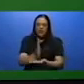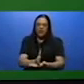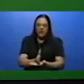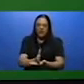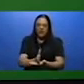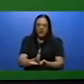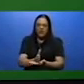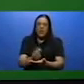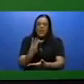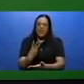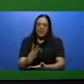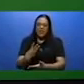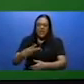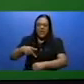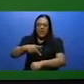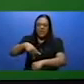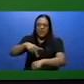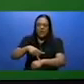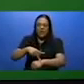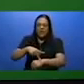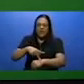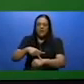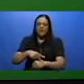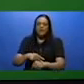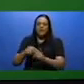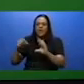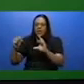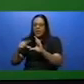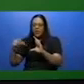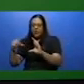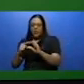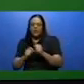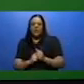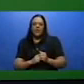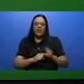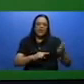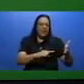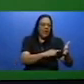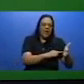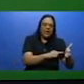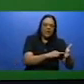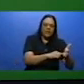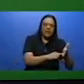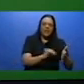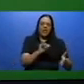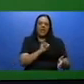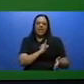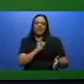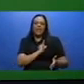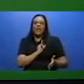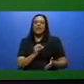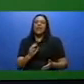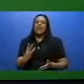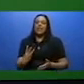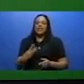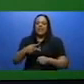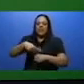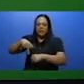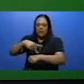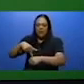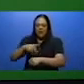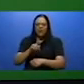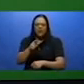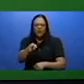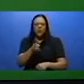3 países. A Turquia, a Síria e o Iraque. Você já ouviu falar deles? Já, né?